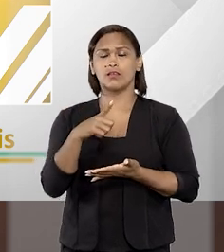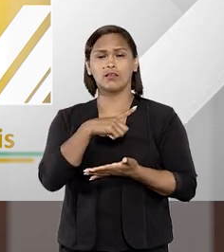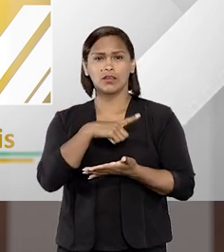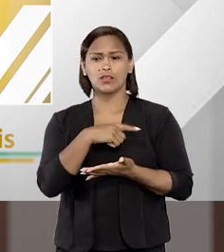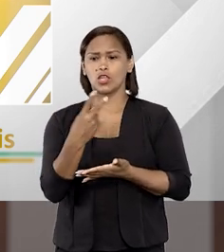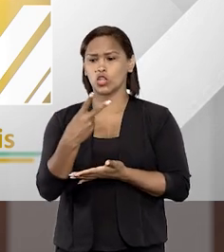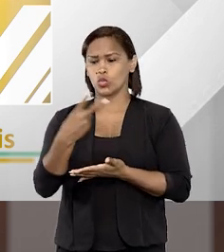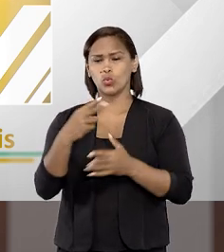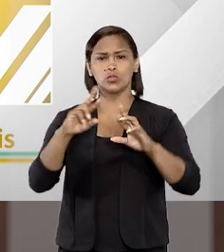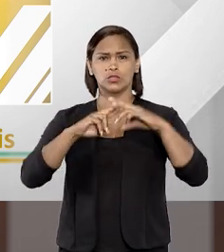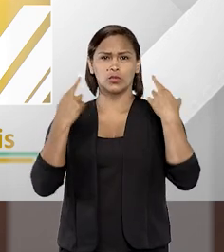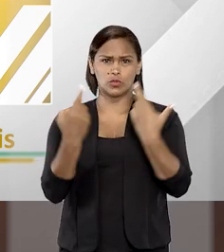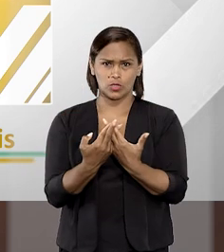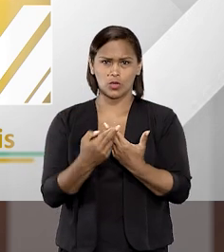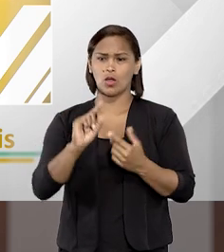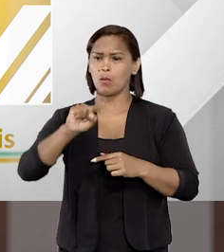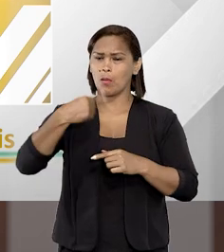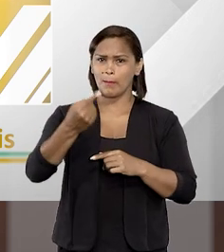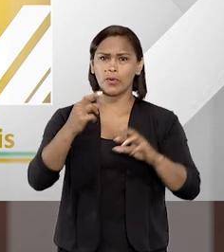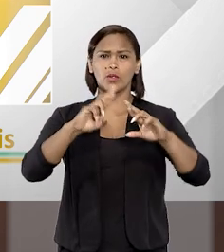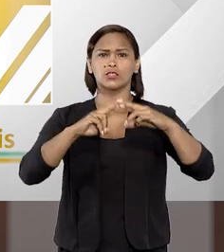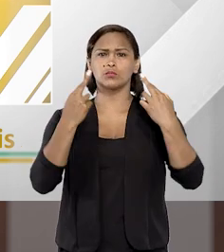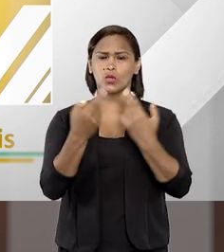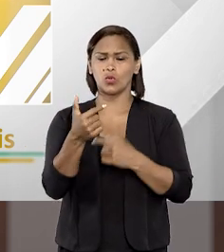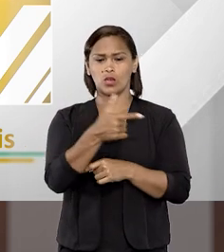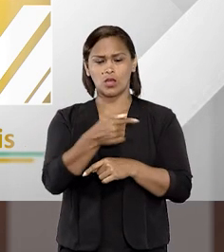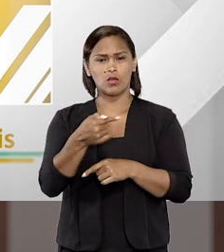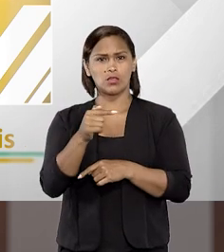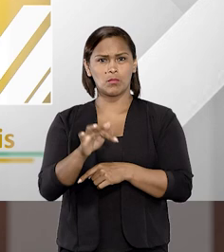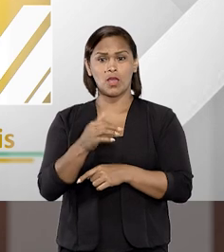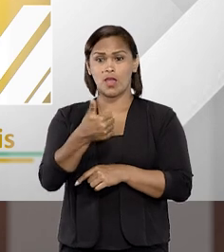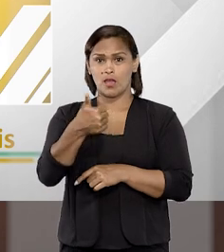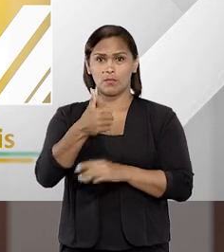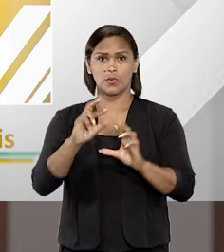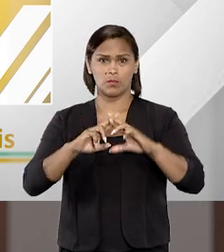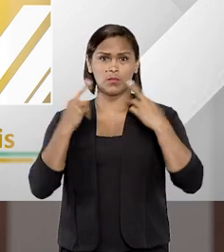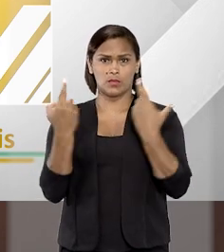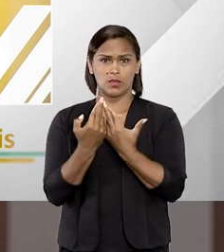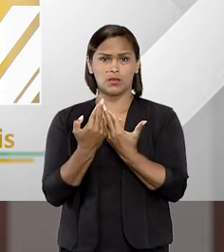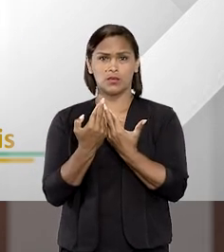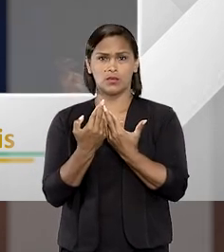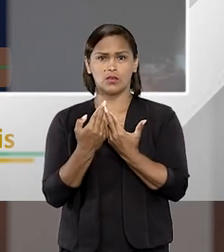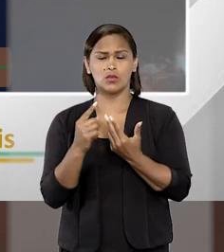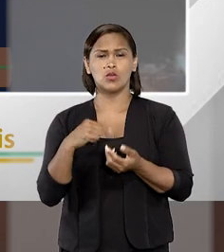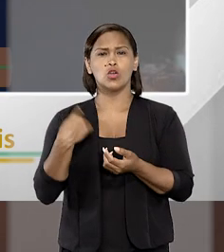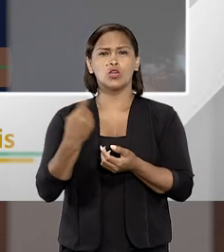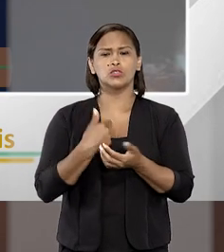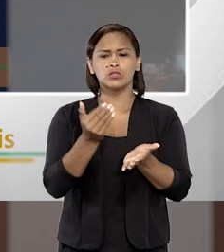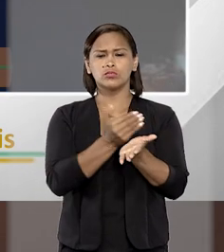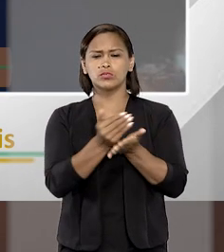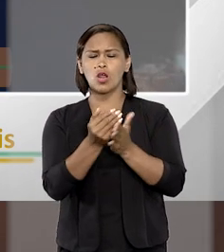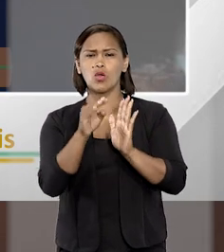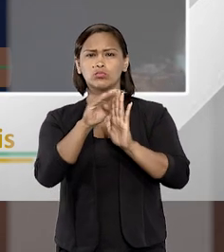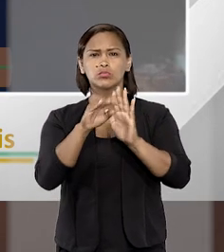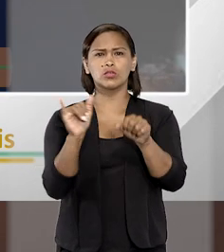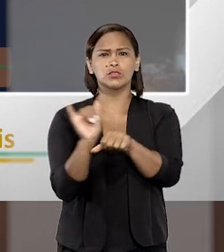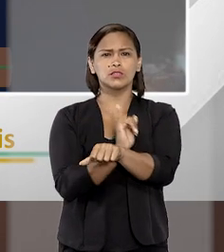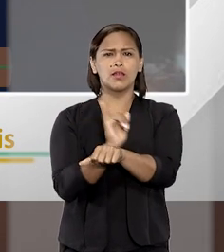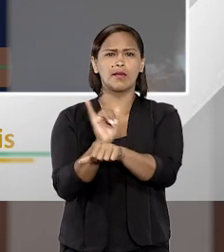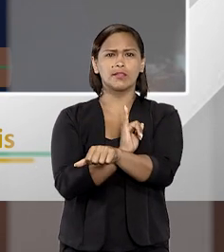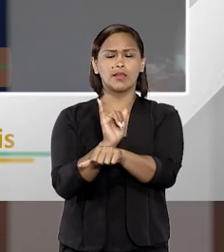chegamos já duas e nós teremos uma próxima mente semana que vem na primeira reunião nós passamos algumas